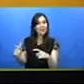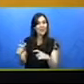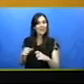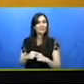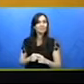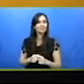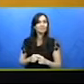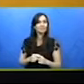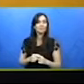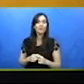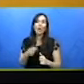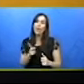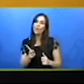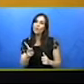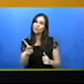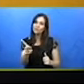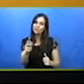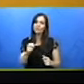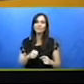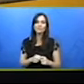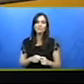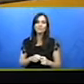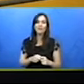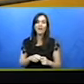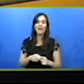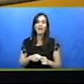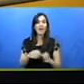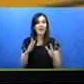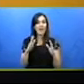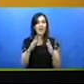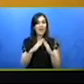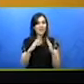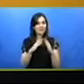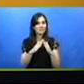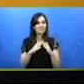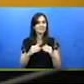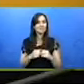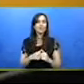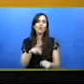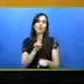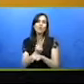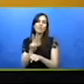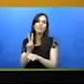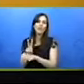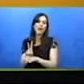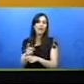utilizar, continuar, lar, cuidar e ficar.